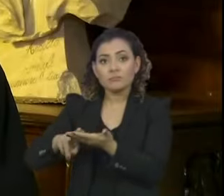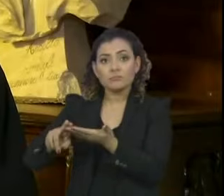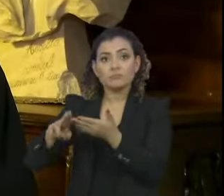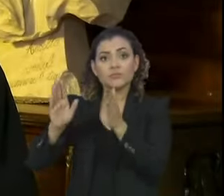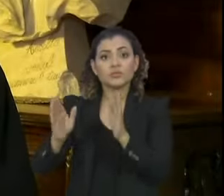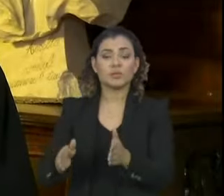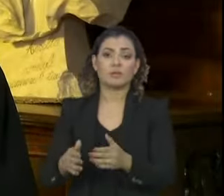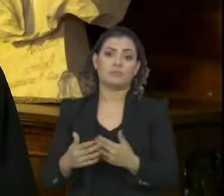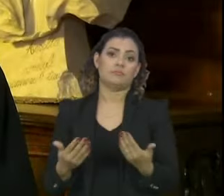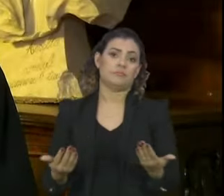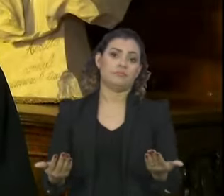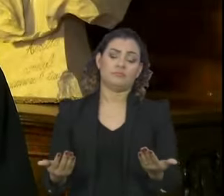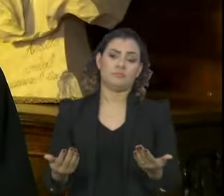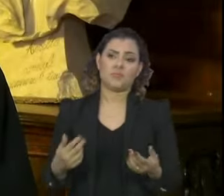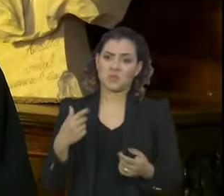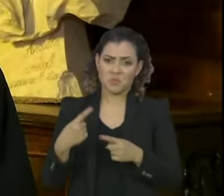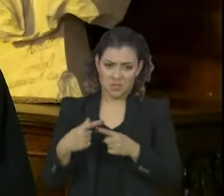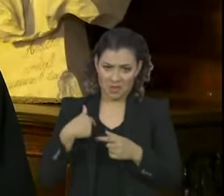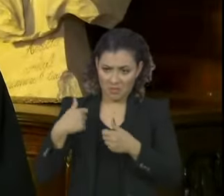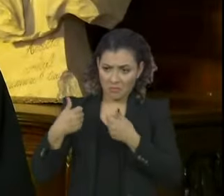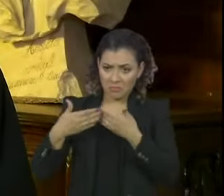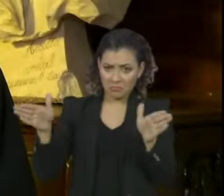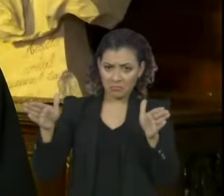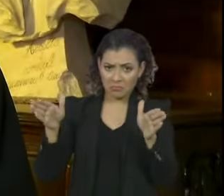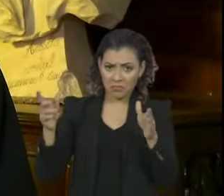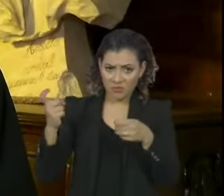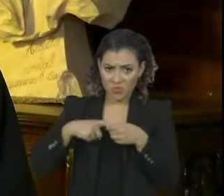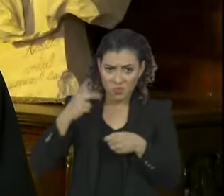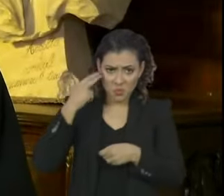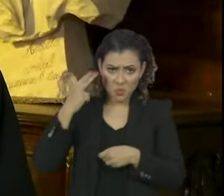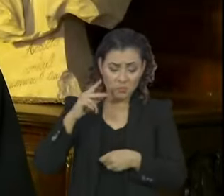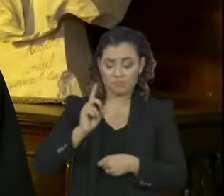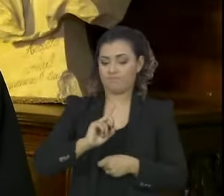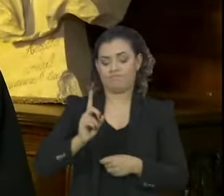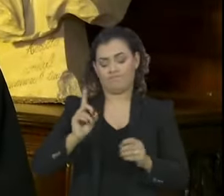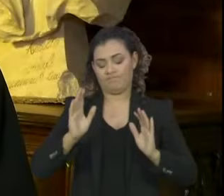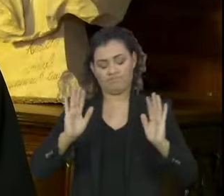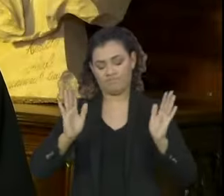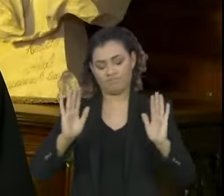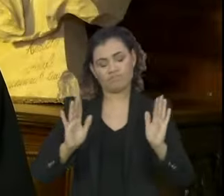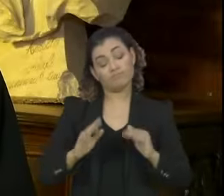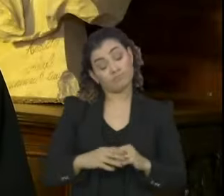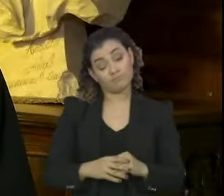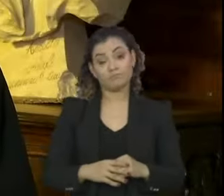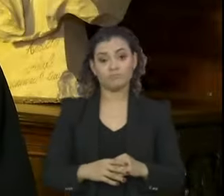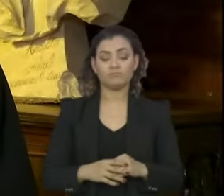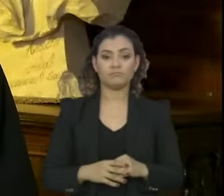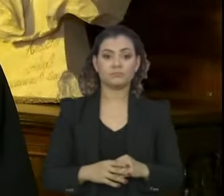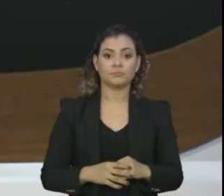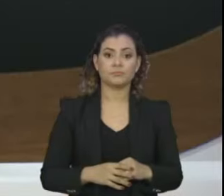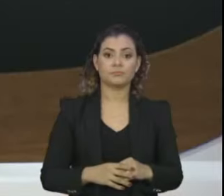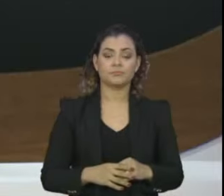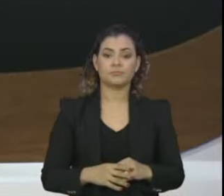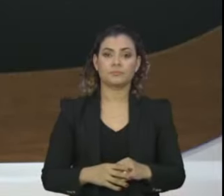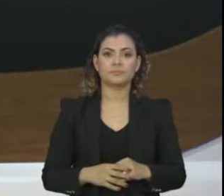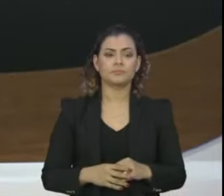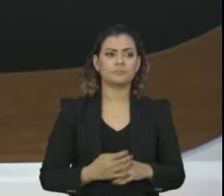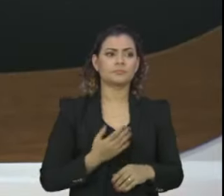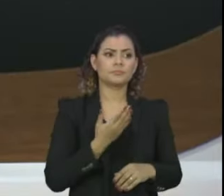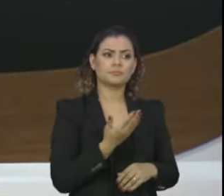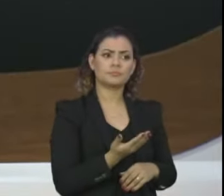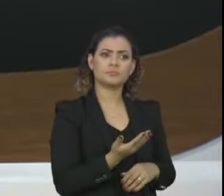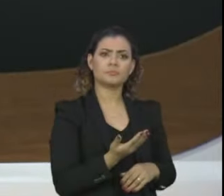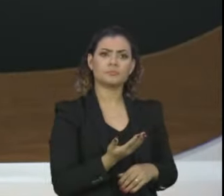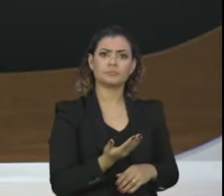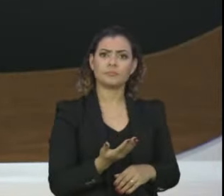não havia uma justificativa para a gente voltar a se livrar logo já com o povo e o